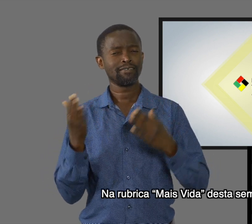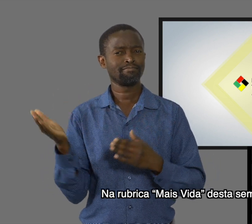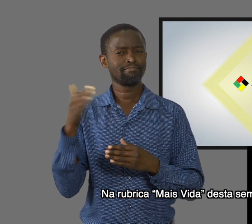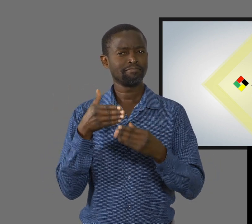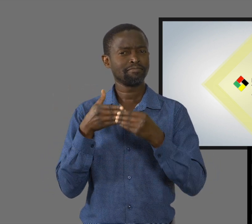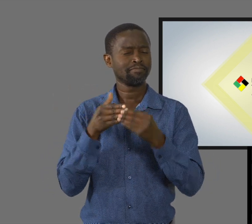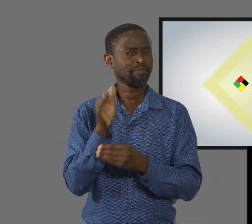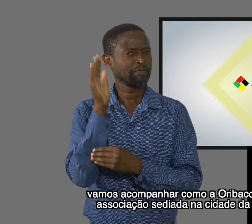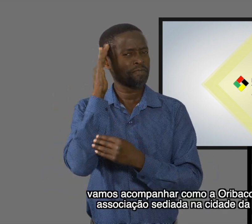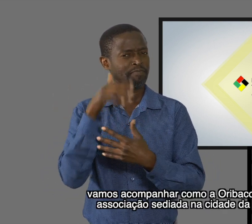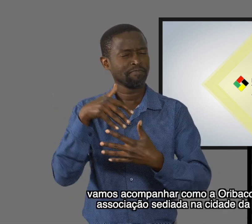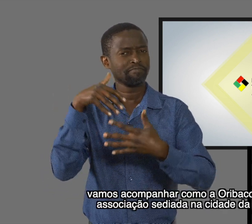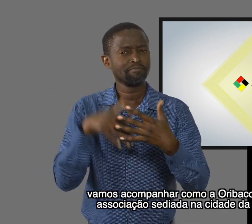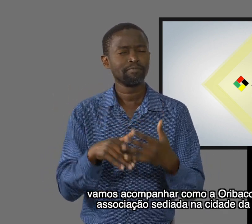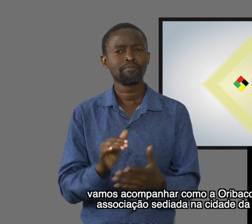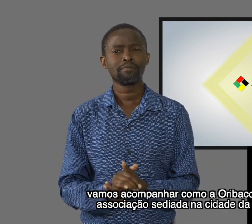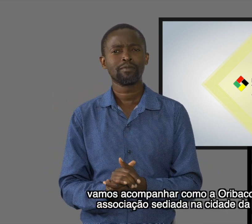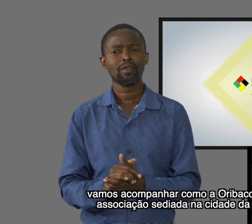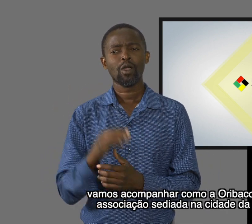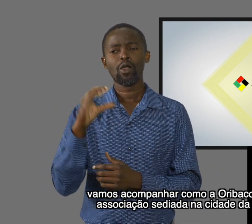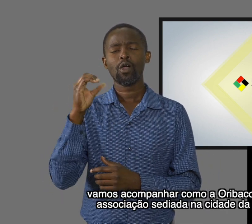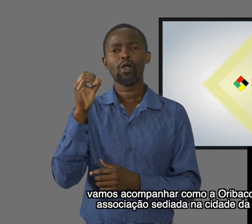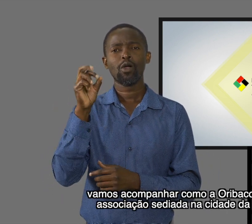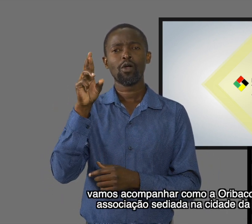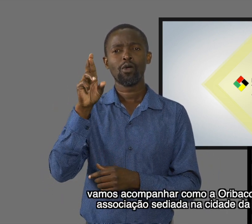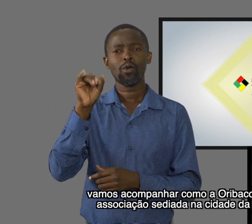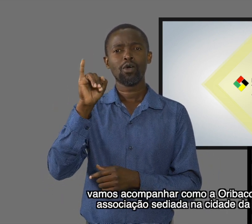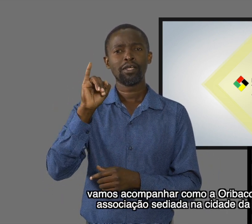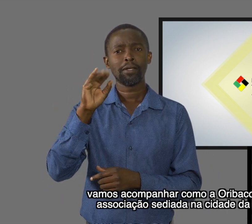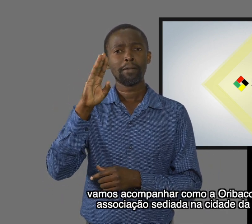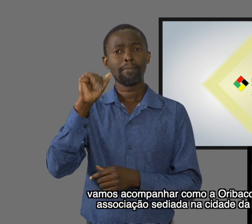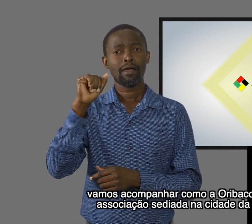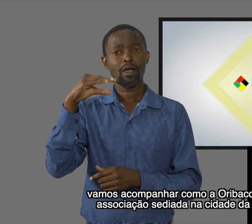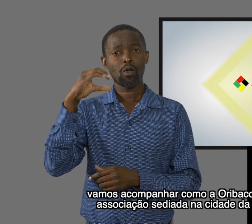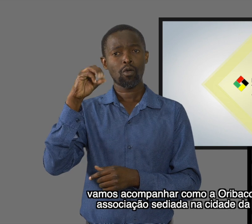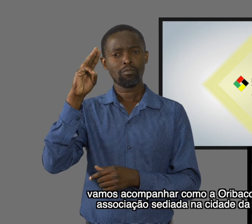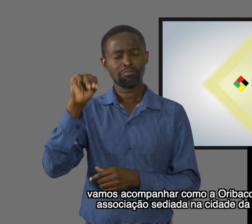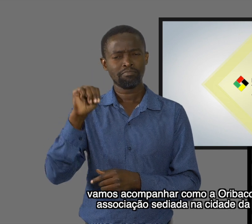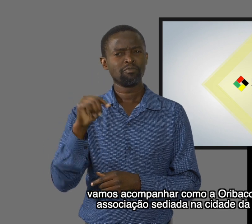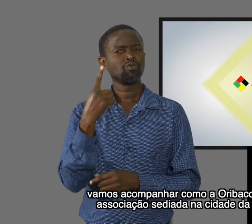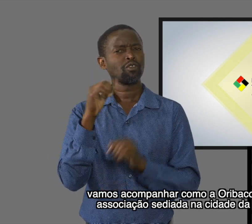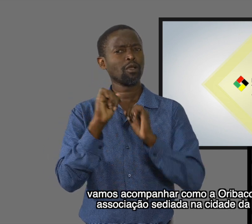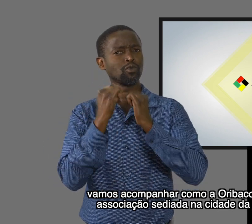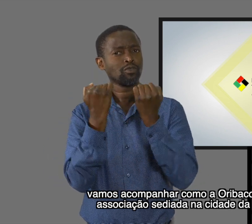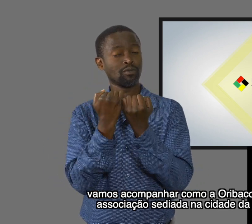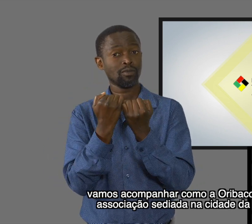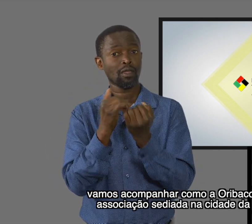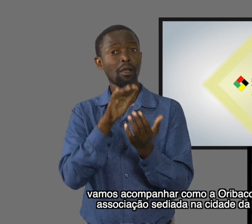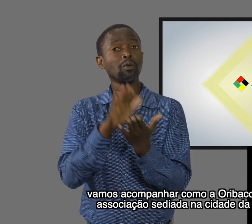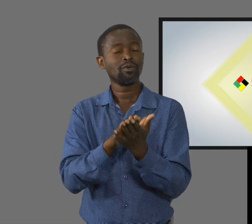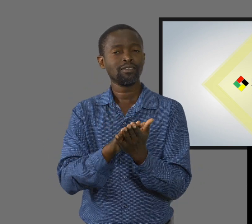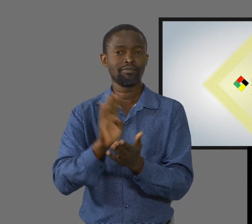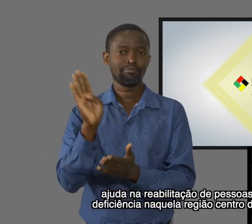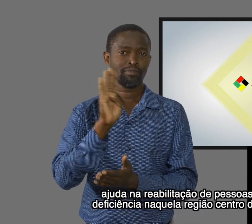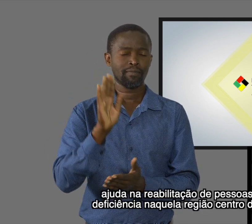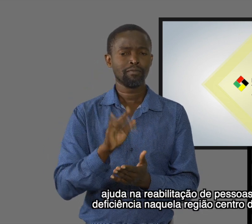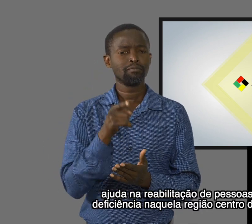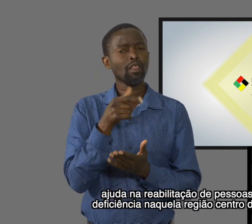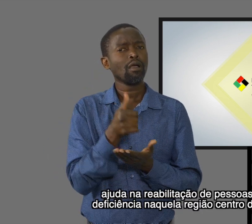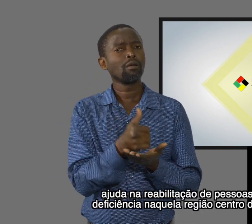desta semana, vamos acompanhar como a Oriba Com, uma associação sediada na cidade da Beira,